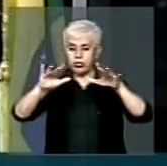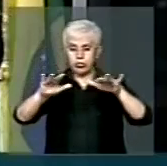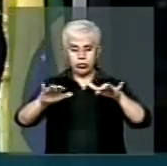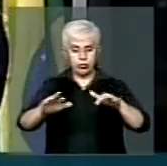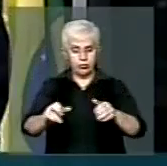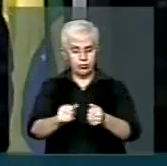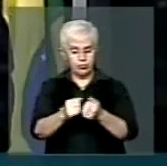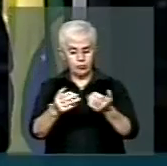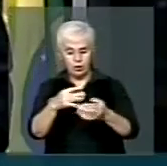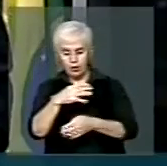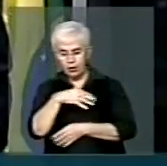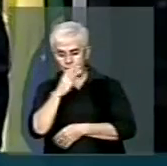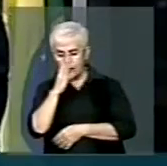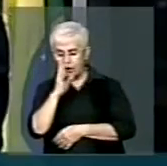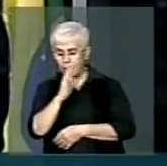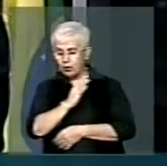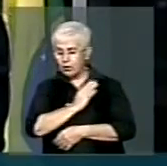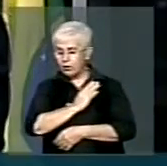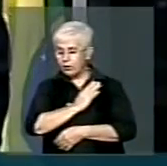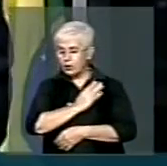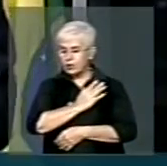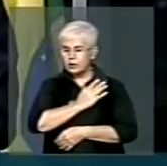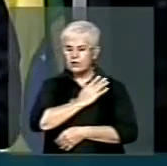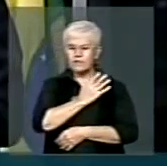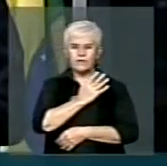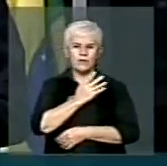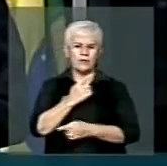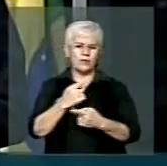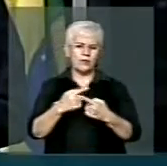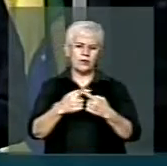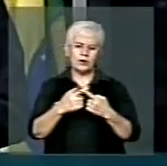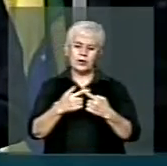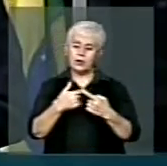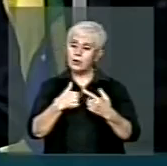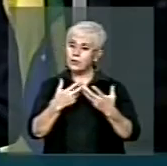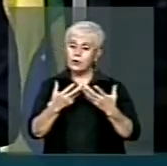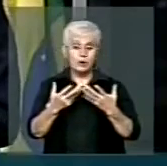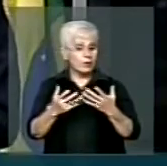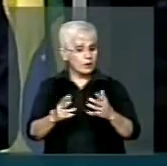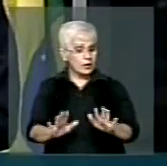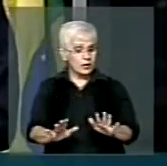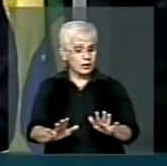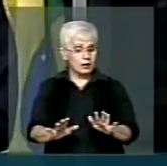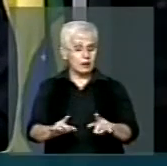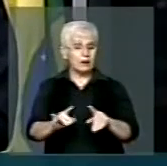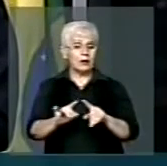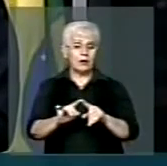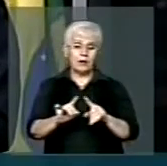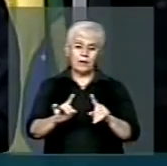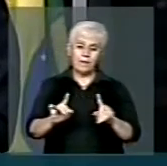absolutamente desconfortável porque, infelizmente, o que eu não queria fazer, fui